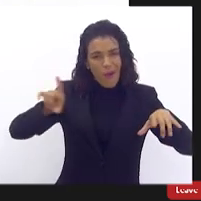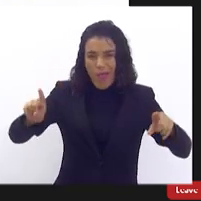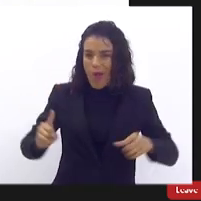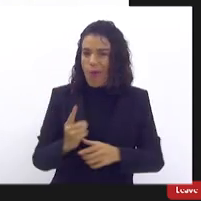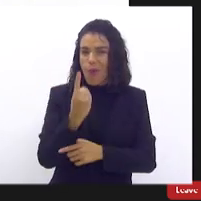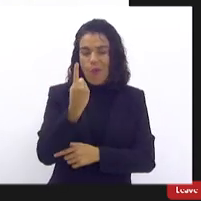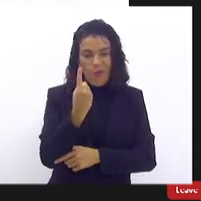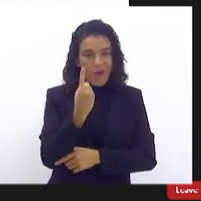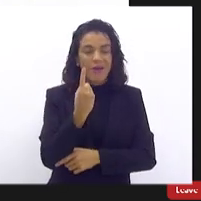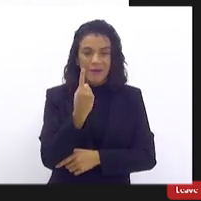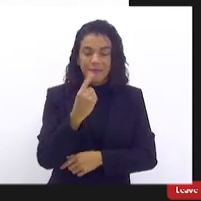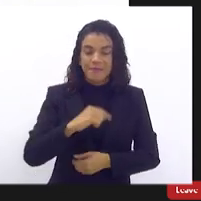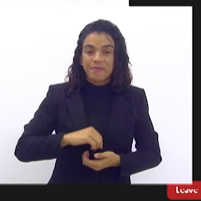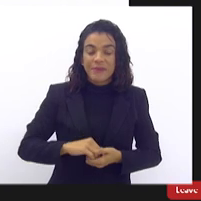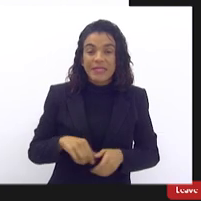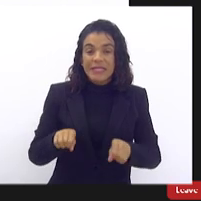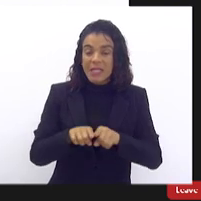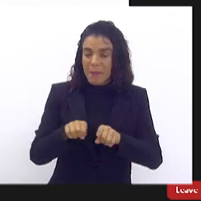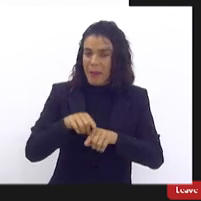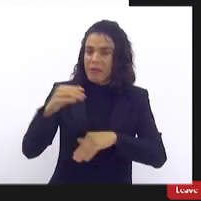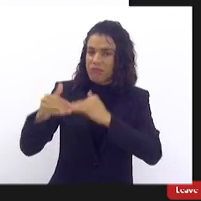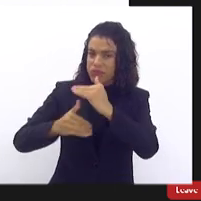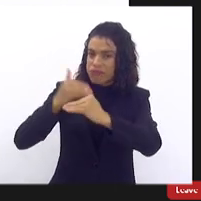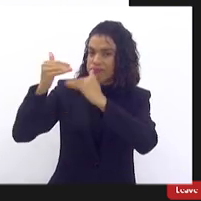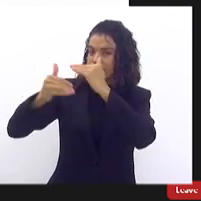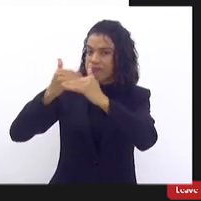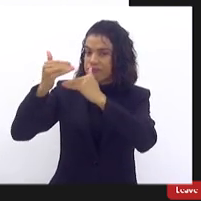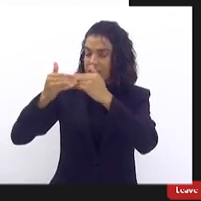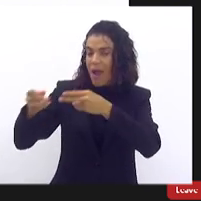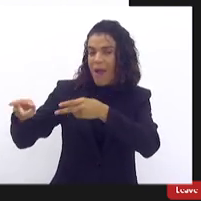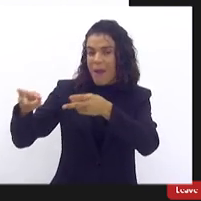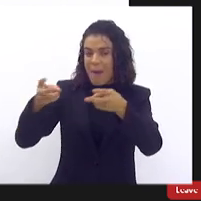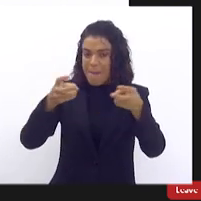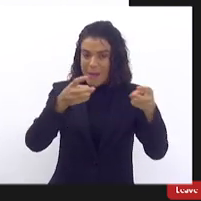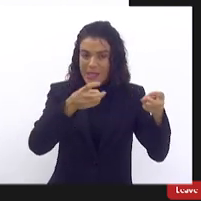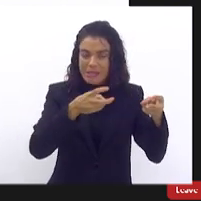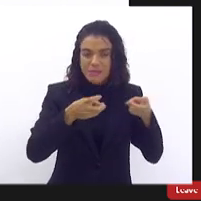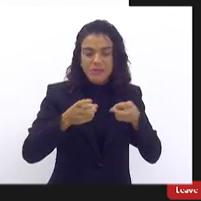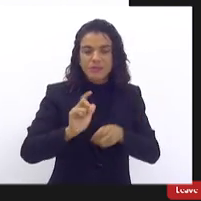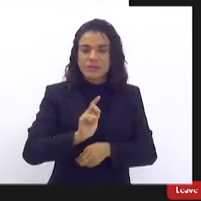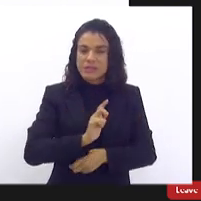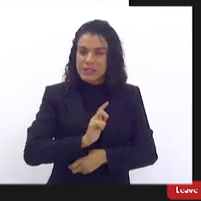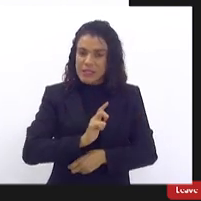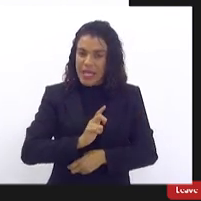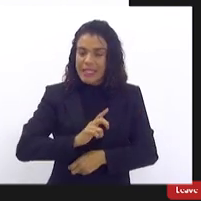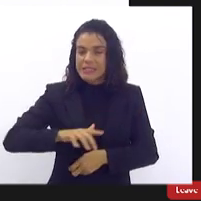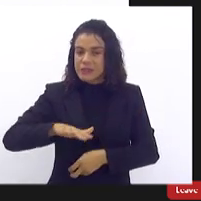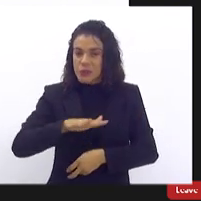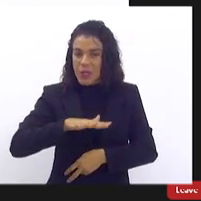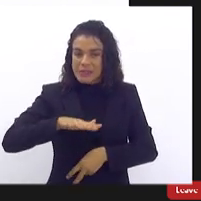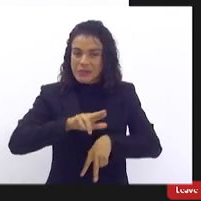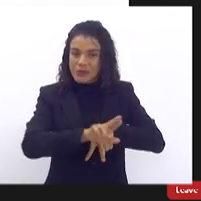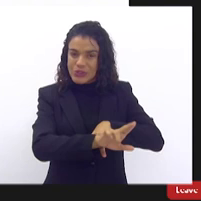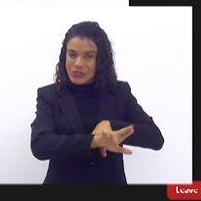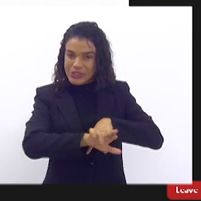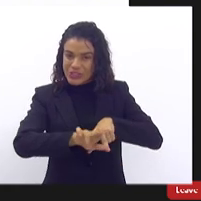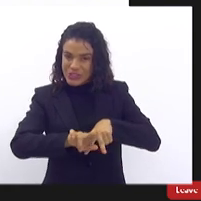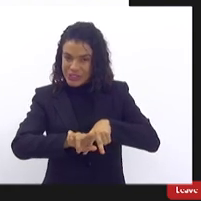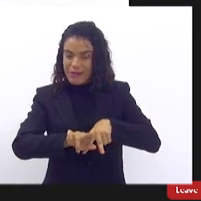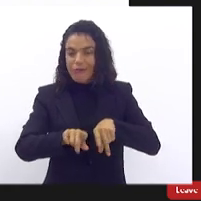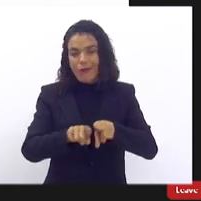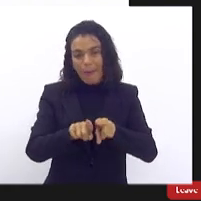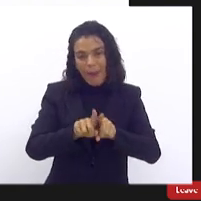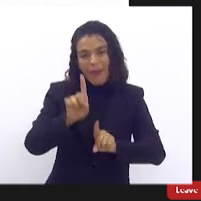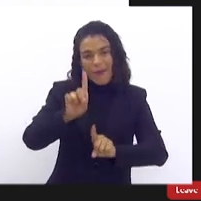avançou muito, e avançou muito também uma percepção geral de que existem aí questões de gênero, existem diferenças, como esses dados